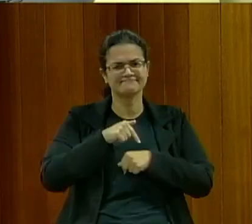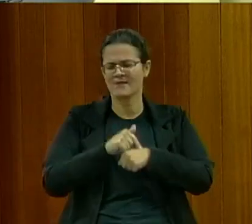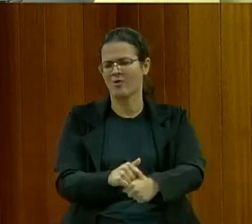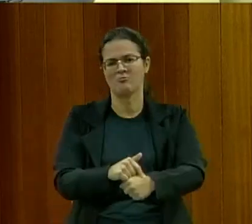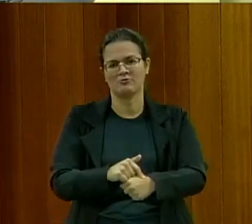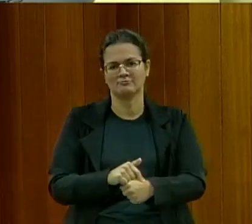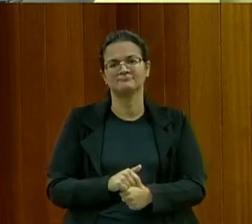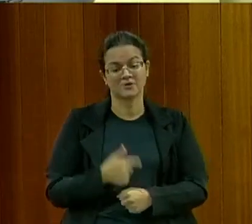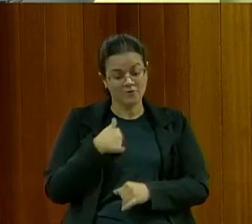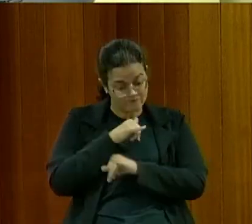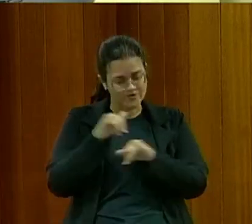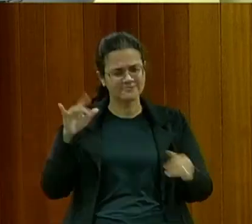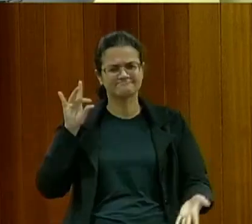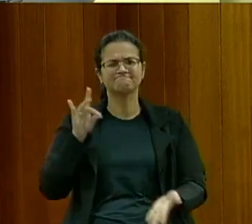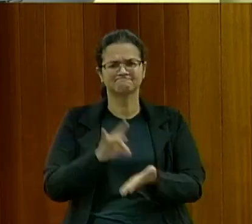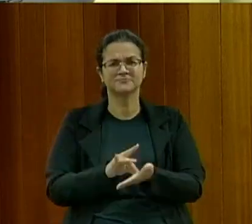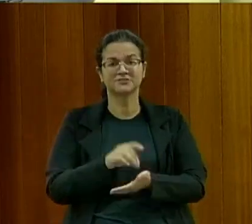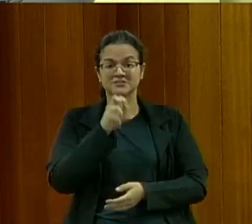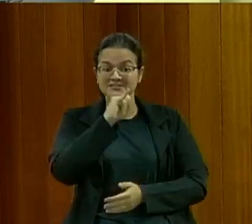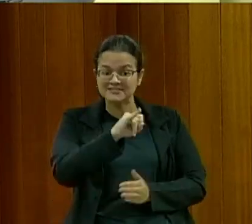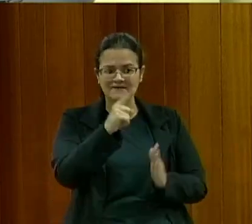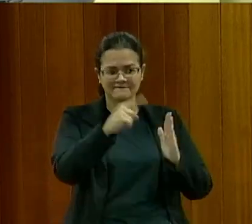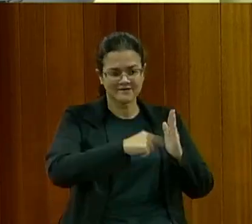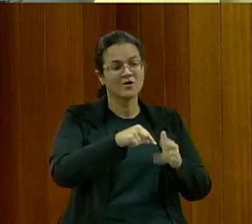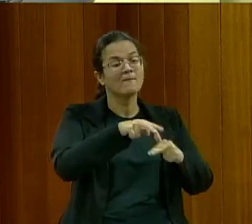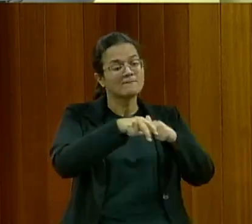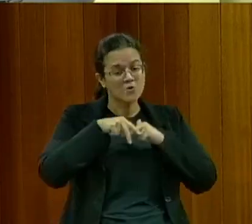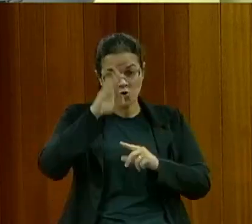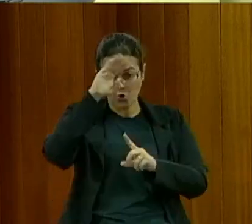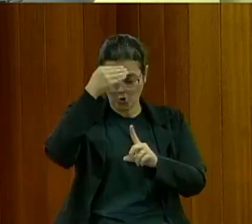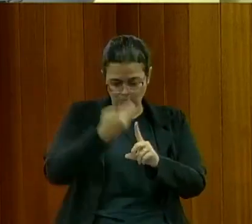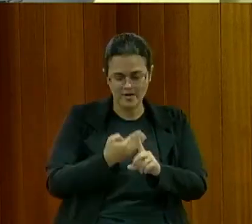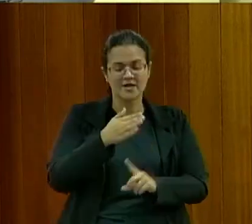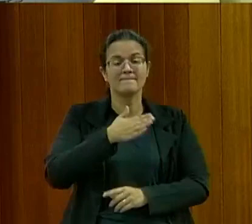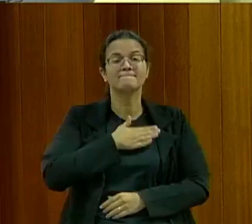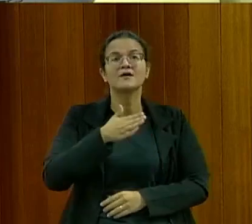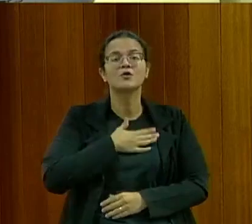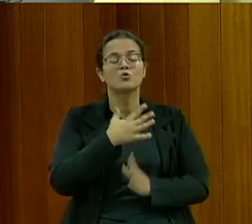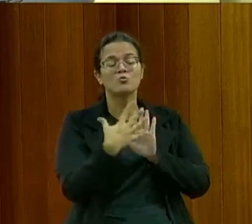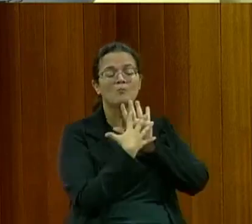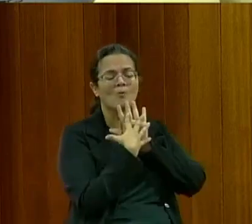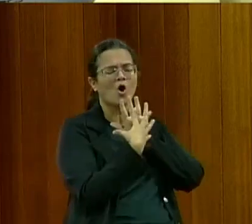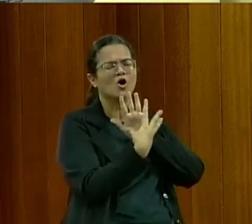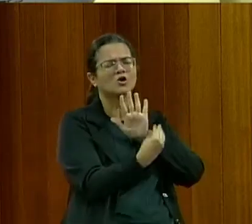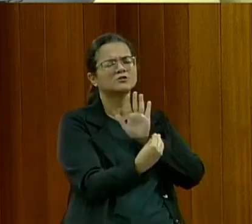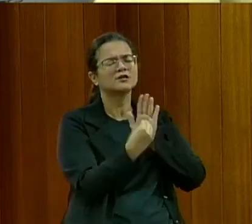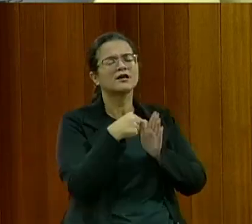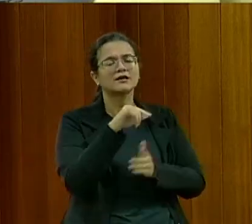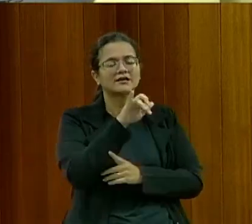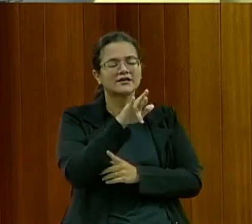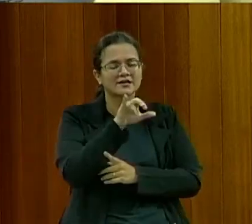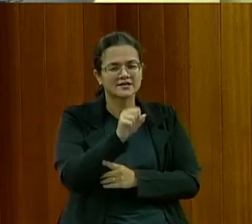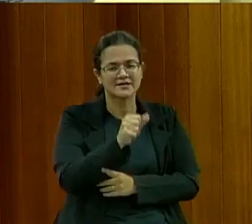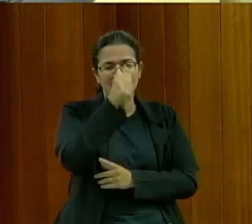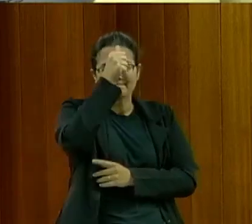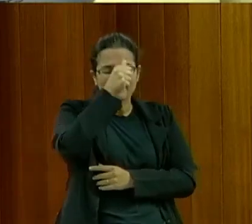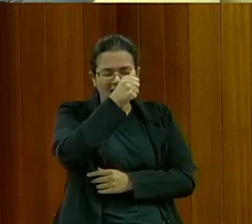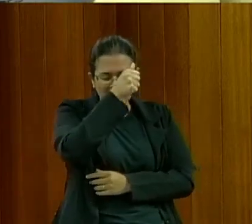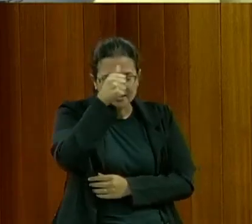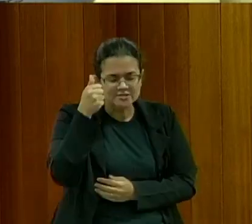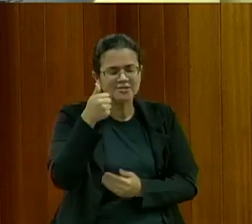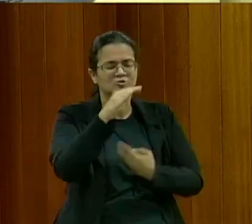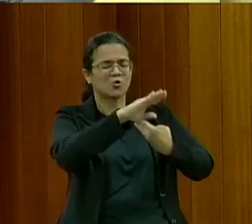oposição. Em homenagem à memória do meu espelho, do meu padrinho, do meu irmão, do meu conselheiro, Iris Rezende